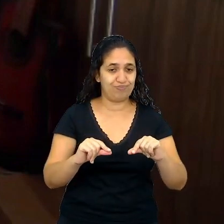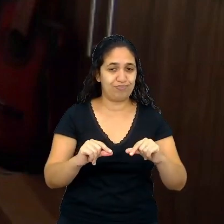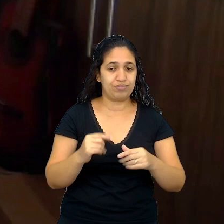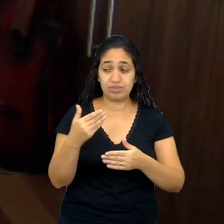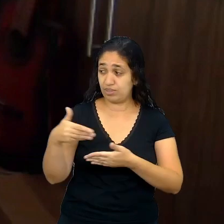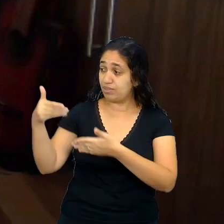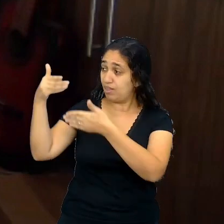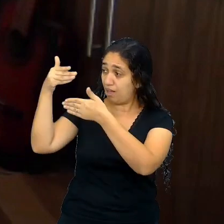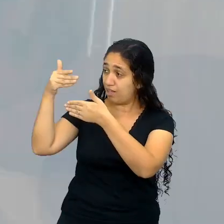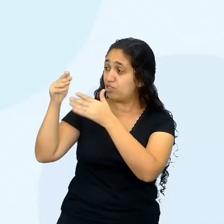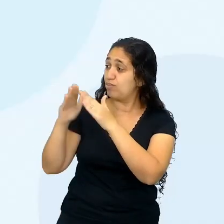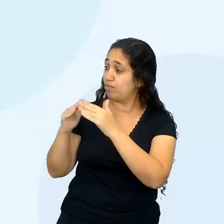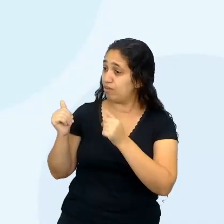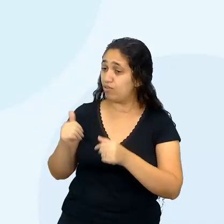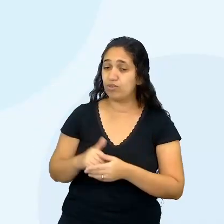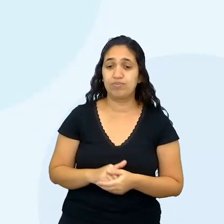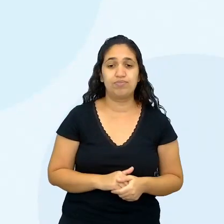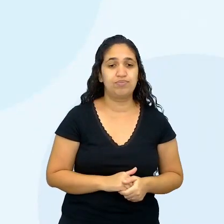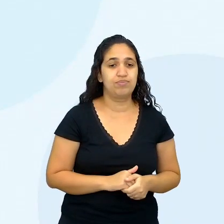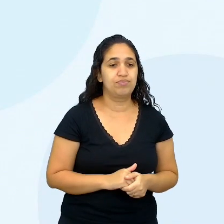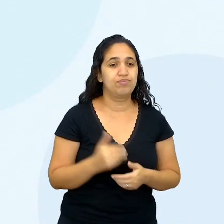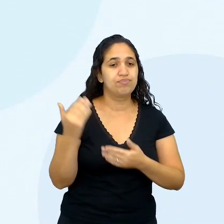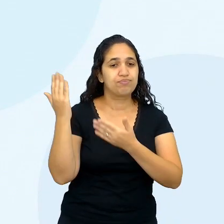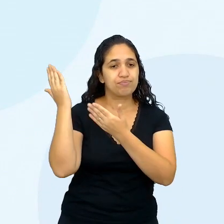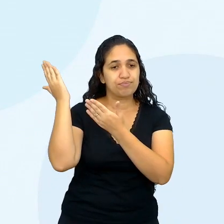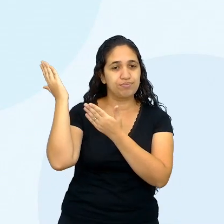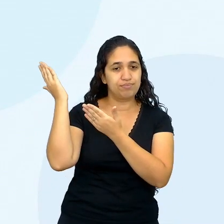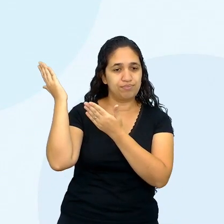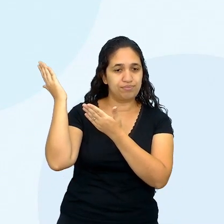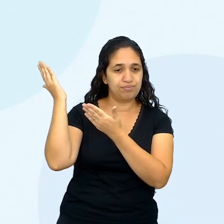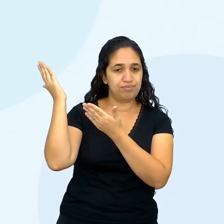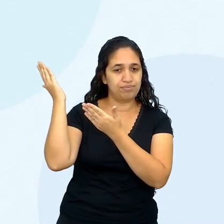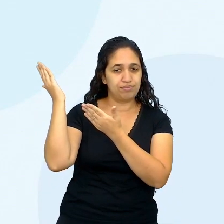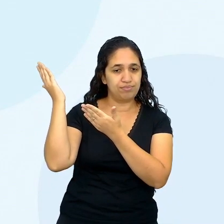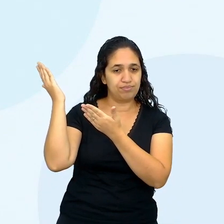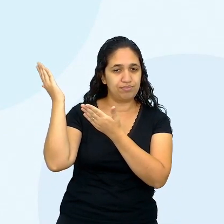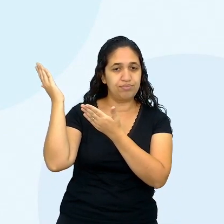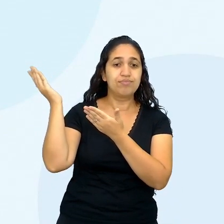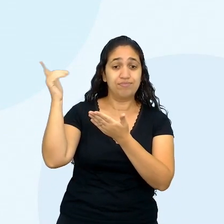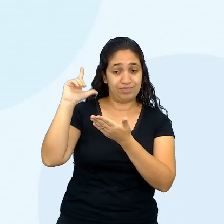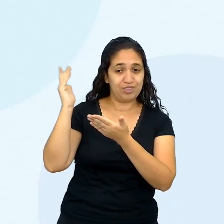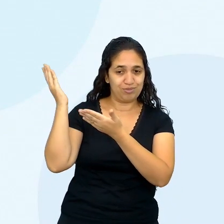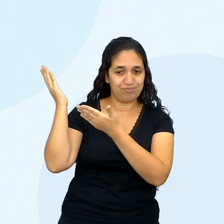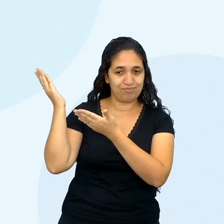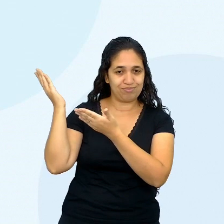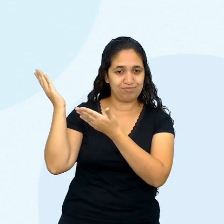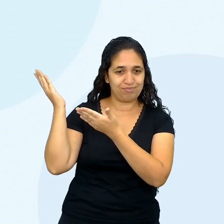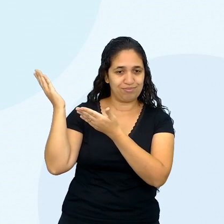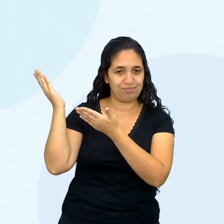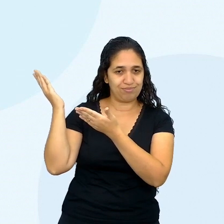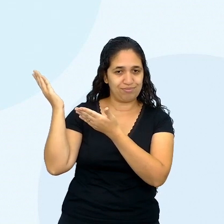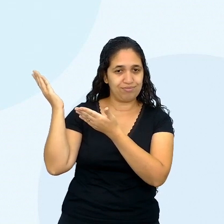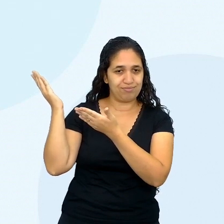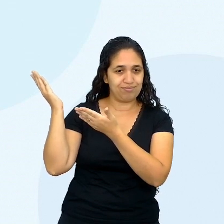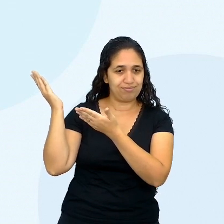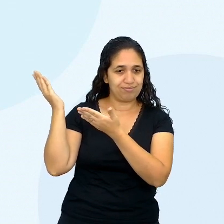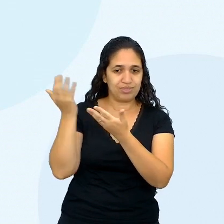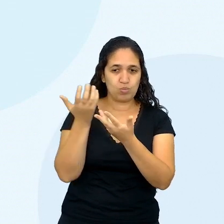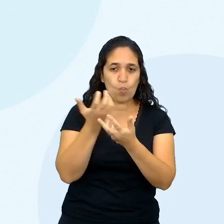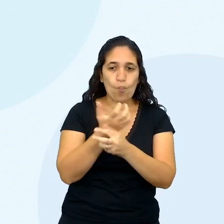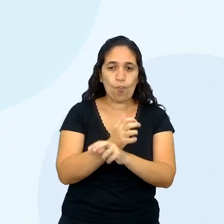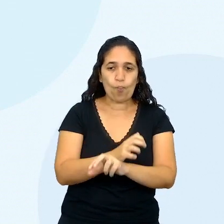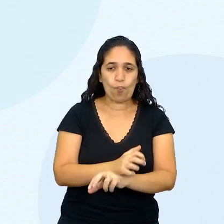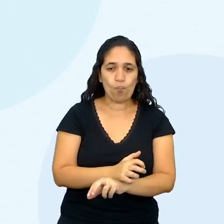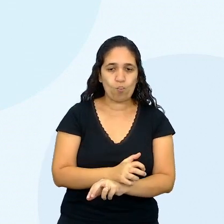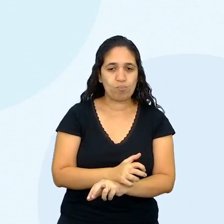Slide, por favor, produção na tela. Podemos voltar para os slides aí. Podemos voltar para o anterior ainda, por favor. É a questão da escassez hídrica,